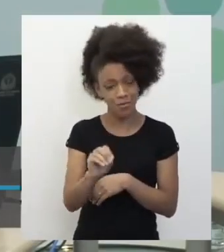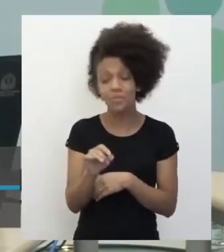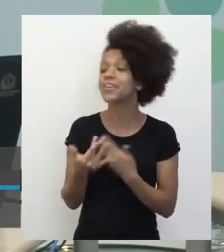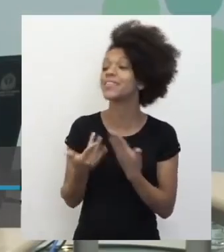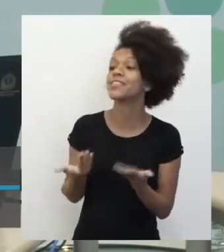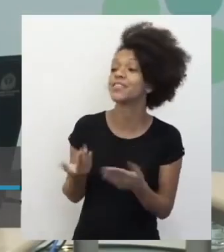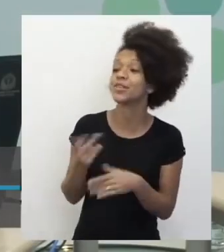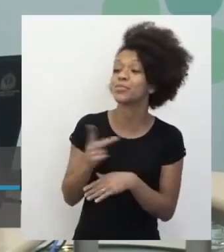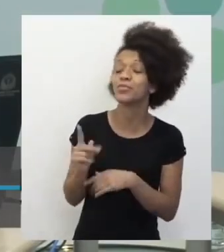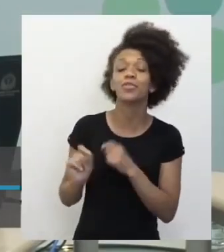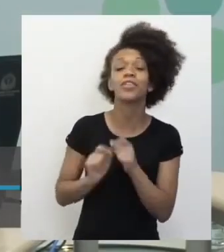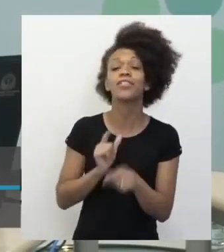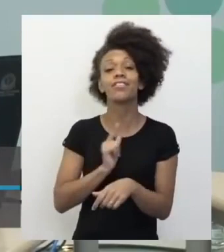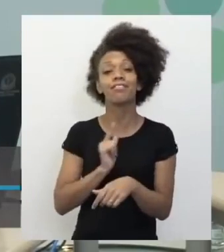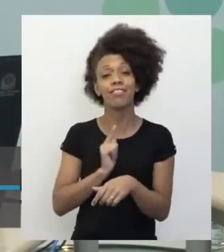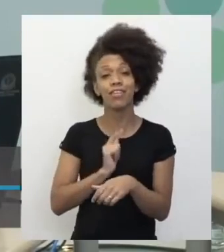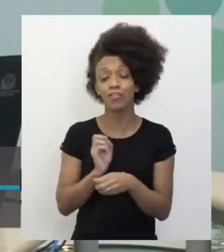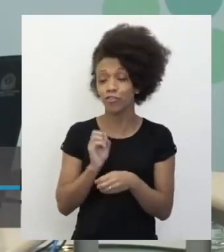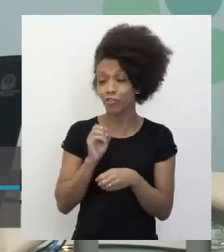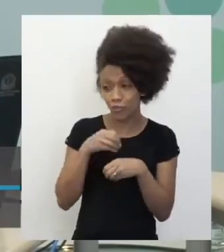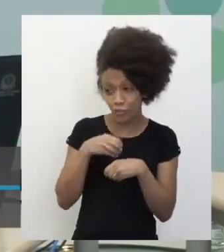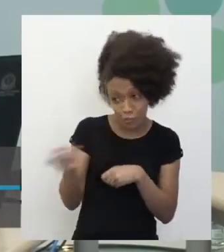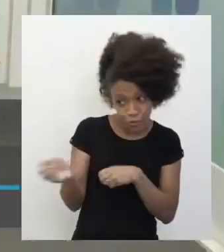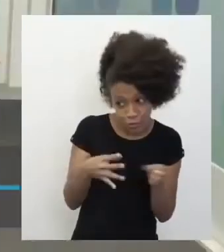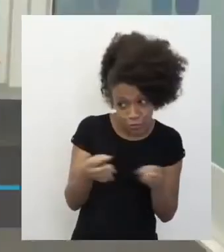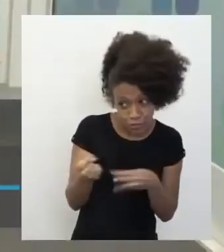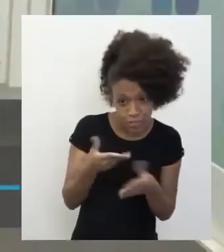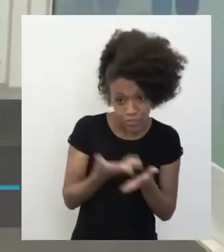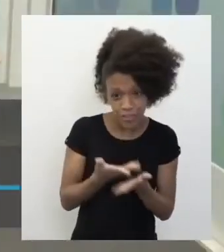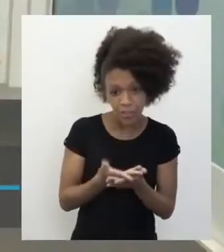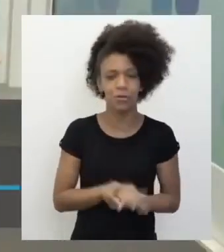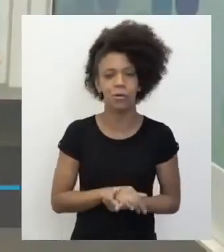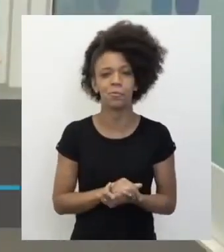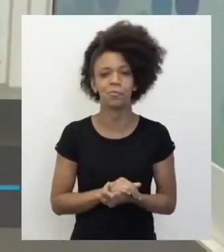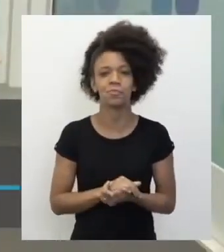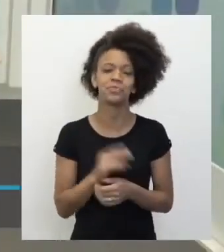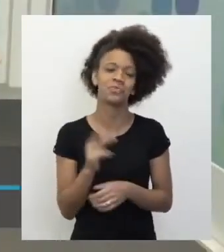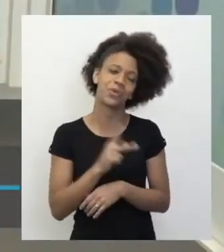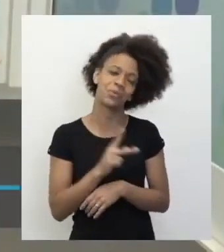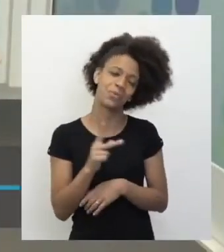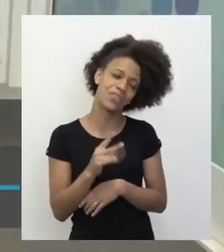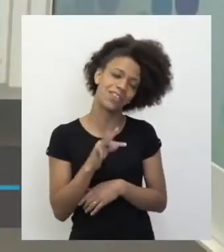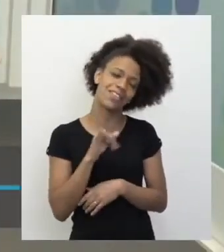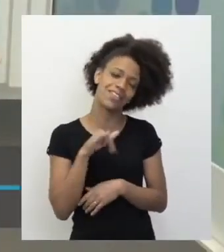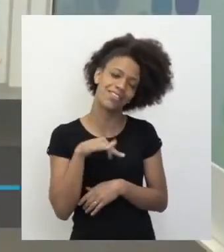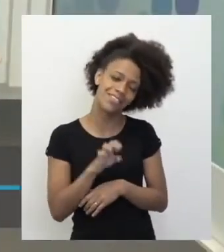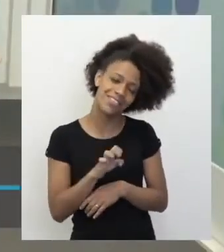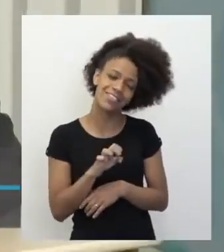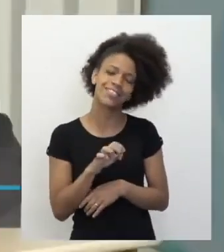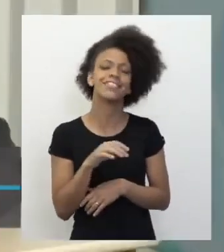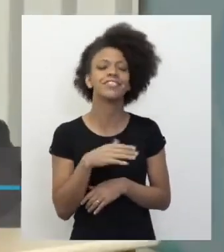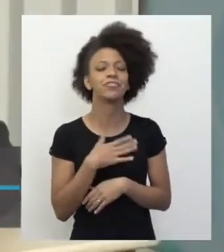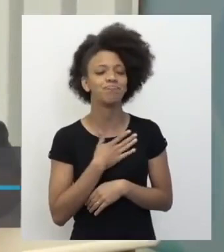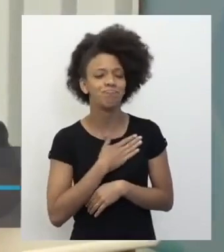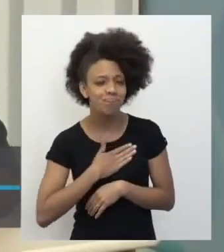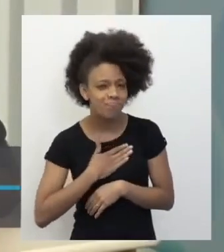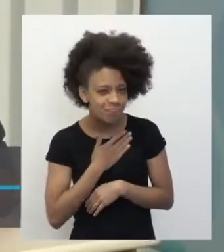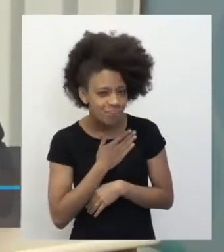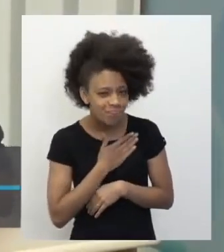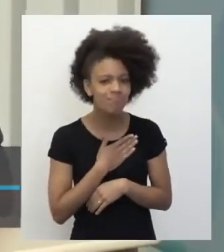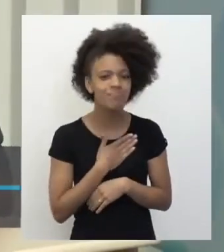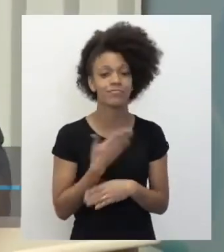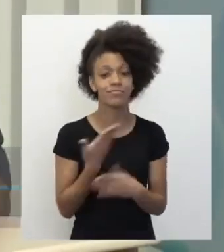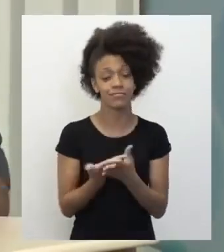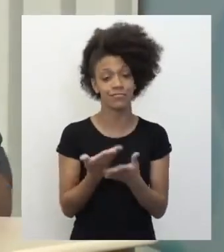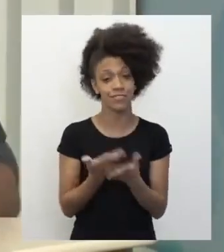nós temos hoje aí de novidade nessa aula? Professora Tayana, como sempre, um prazer estar aqui com você. Nós aqui de novo em mais uma aula